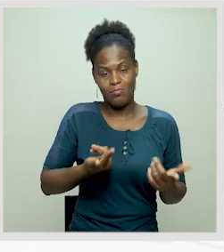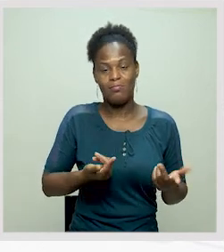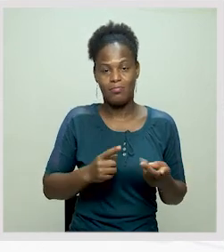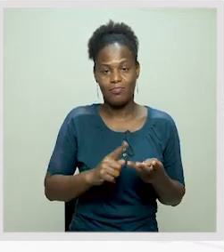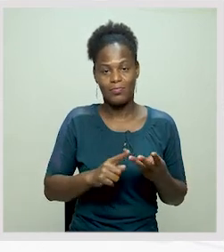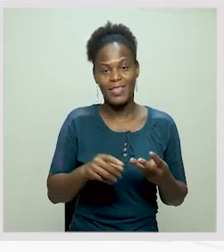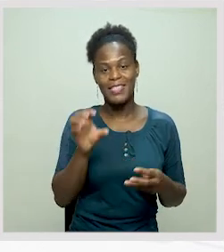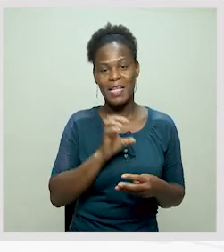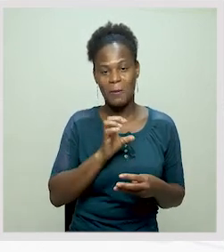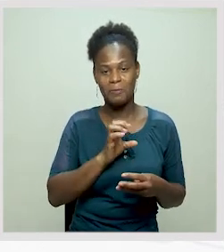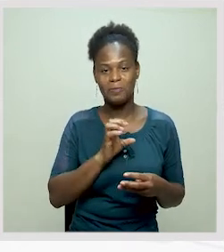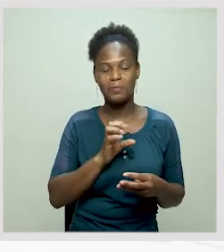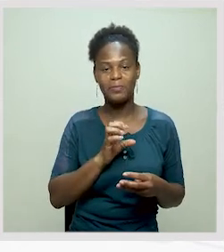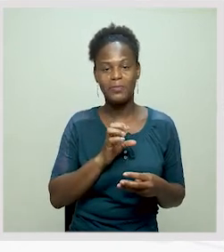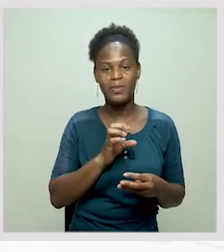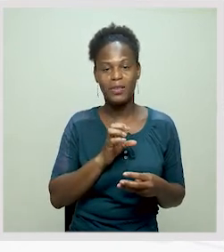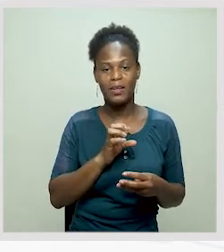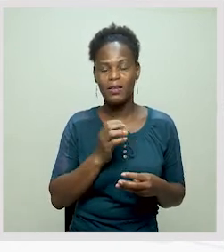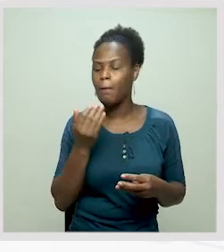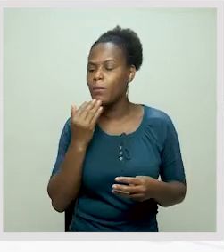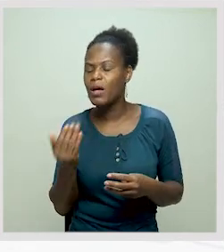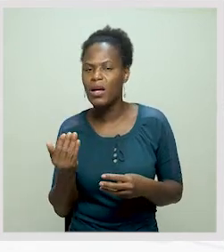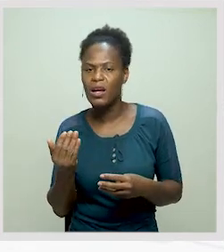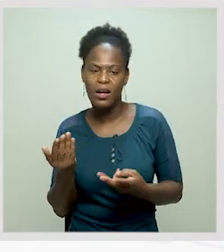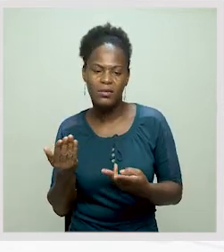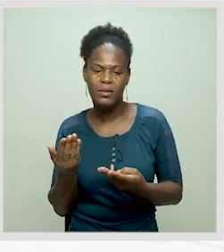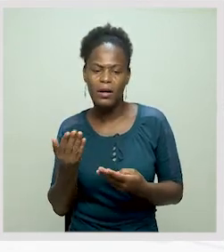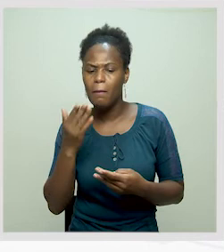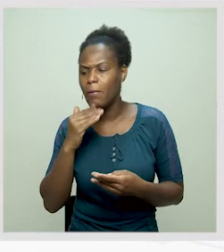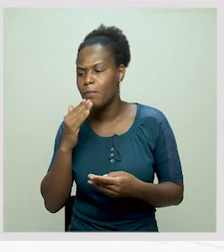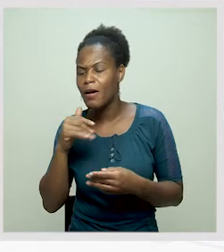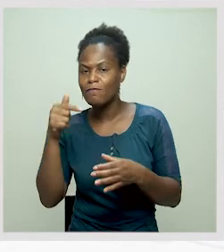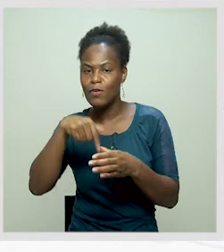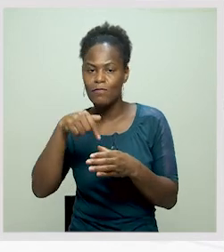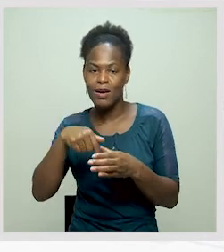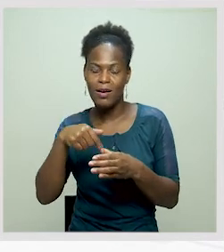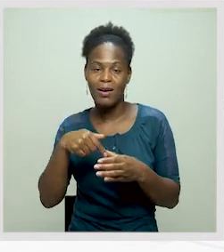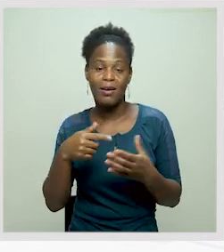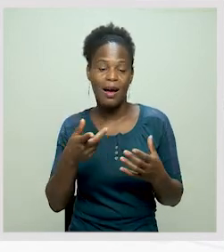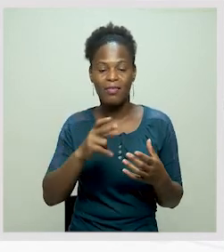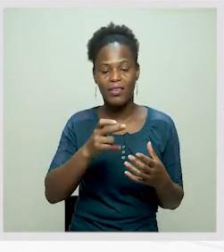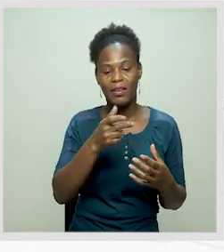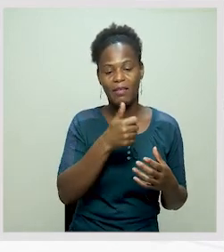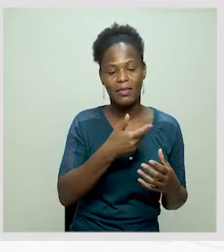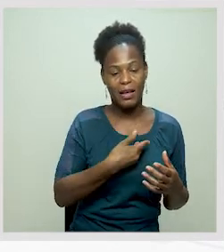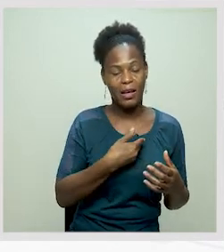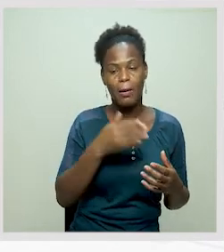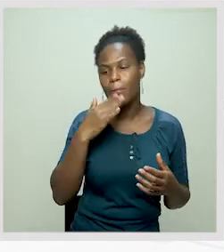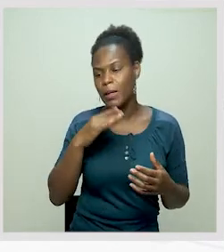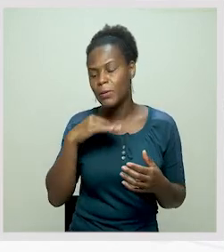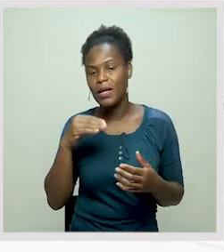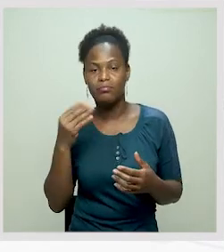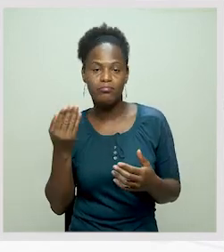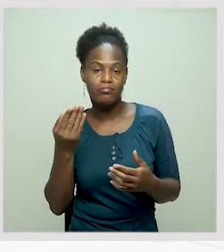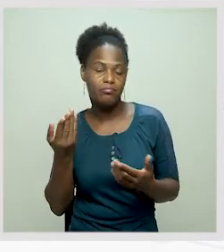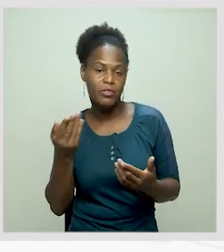próprios. Alternativa C, solicitou um crédito interno. E alternativa D,